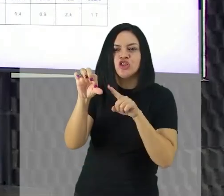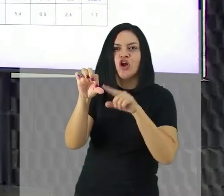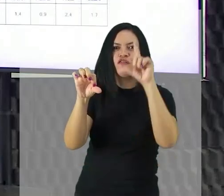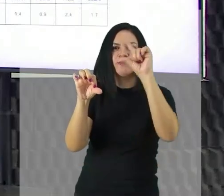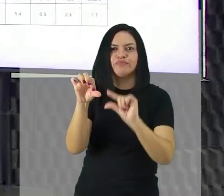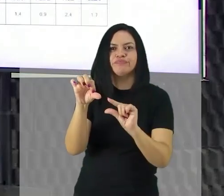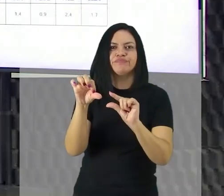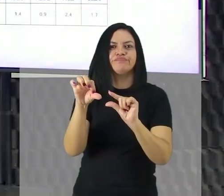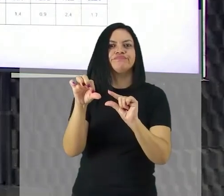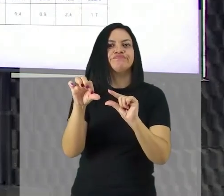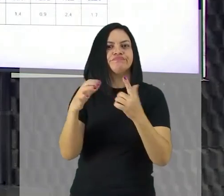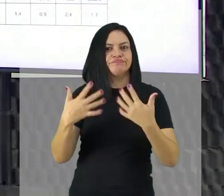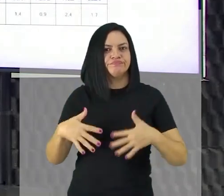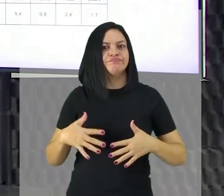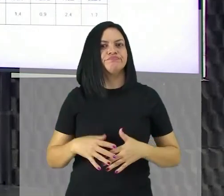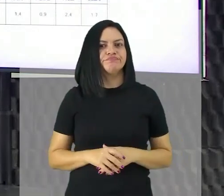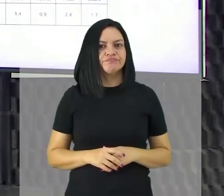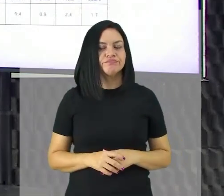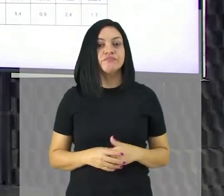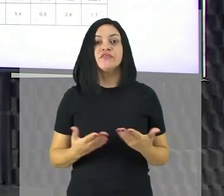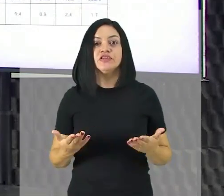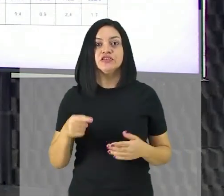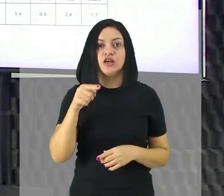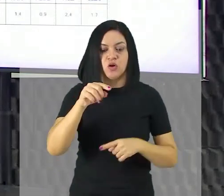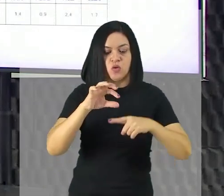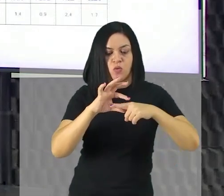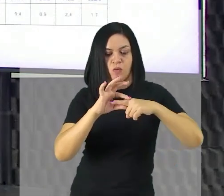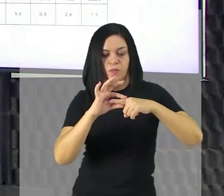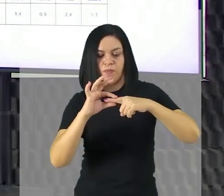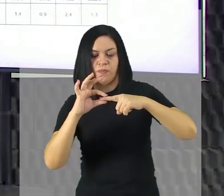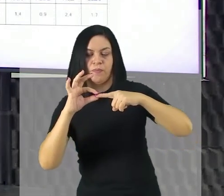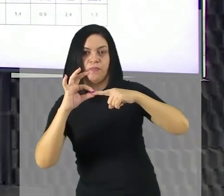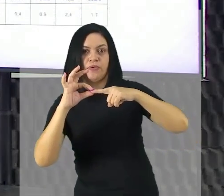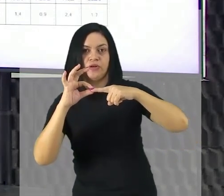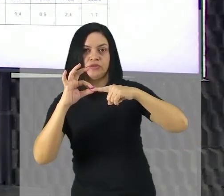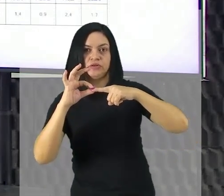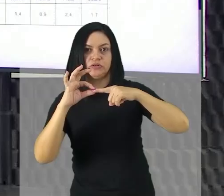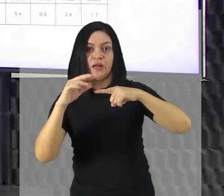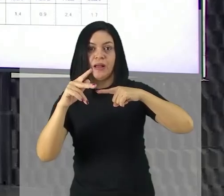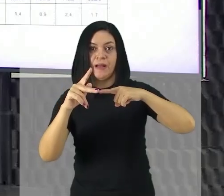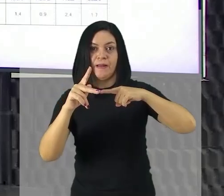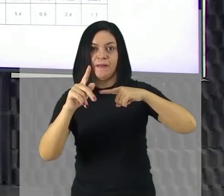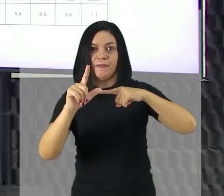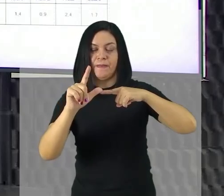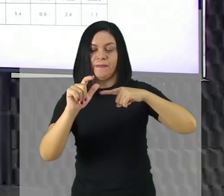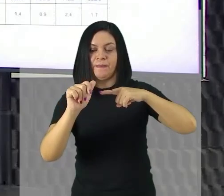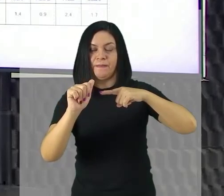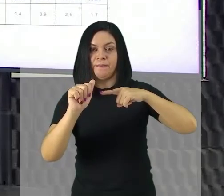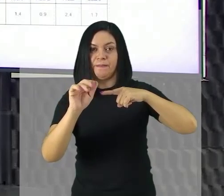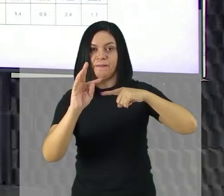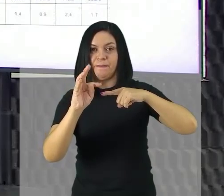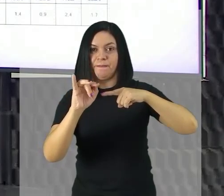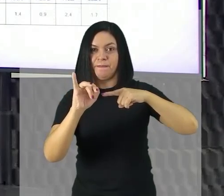Então, o parafuso tem que ser feito de platina.